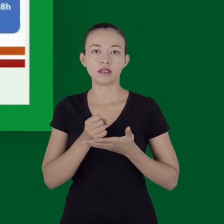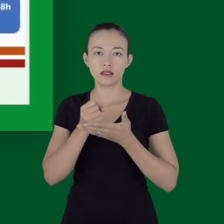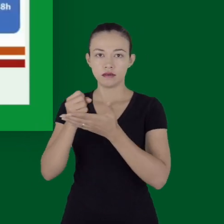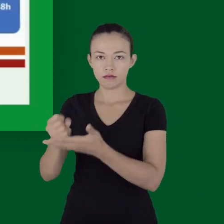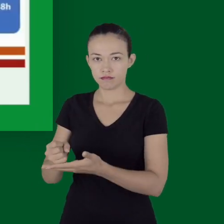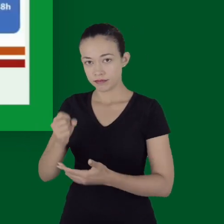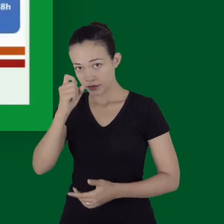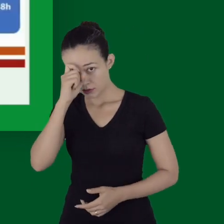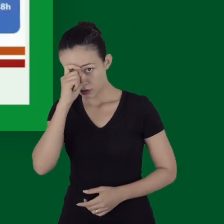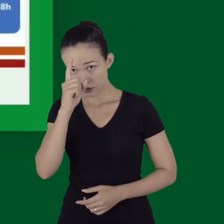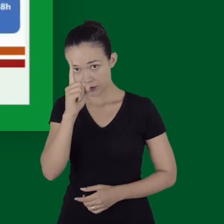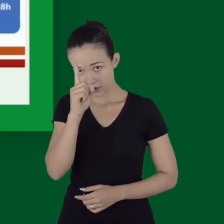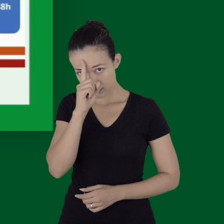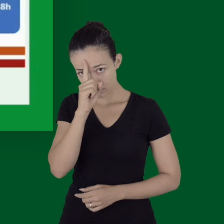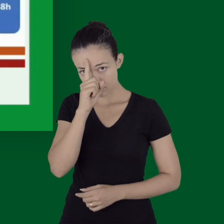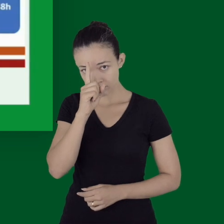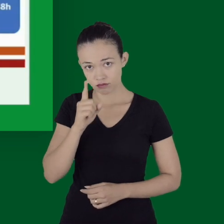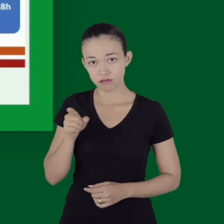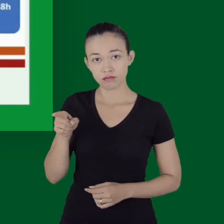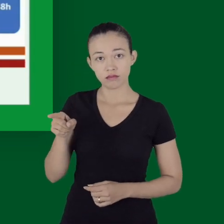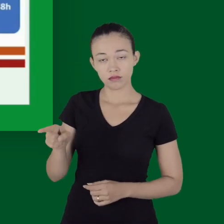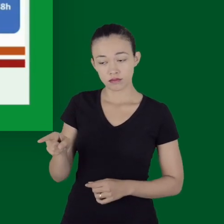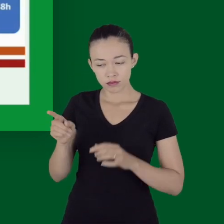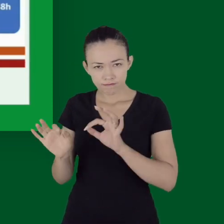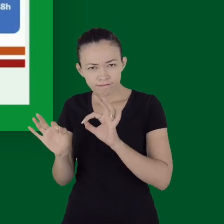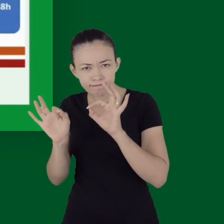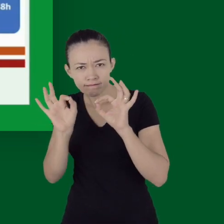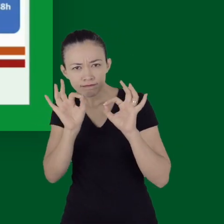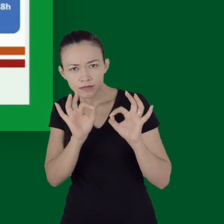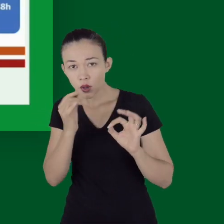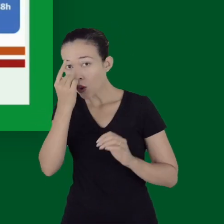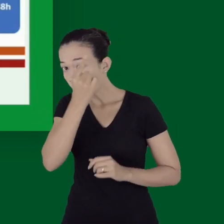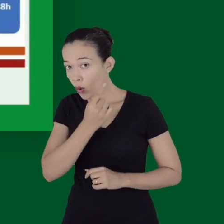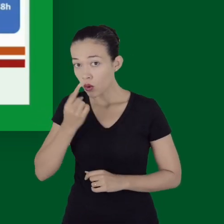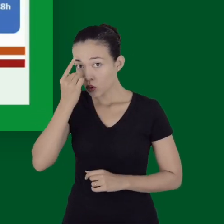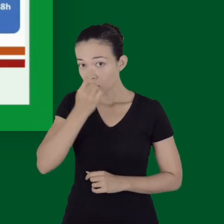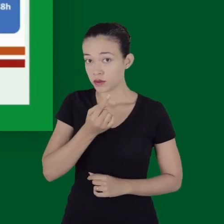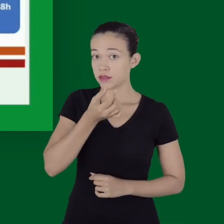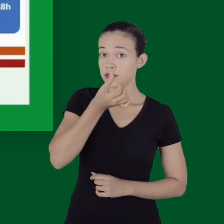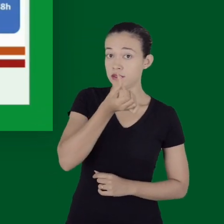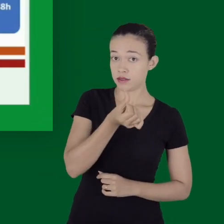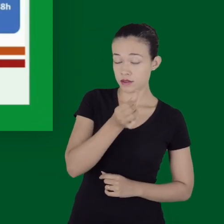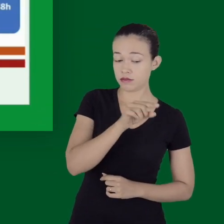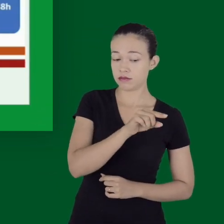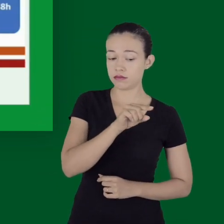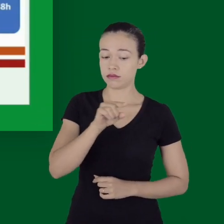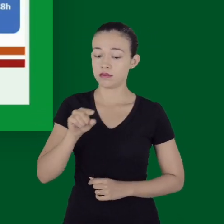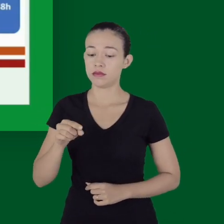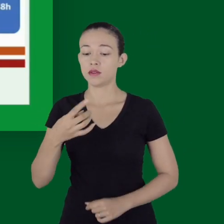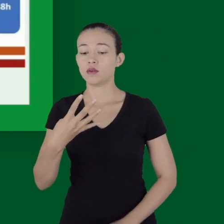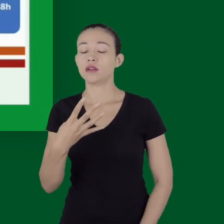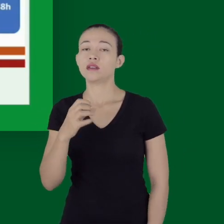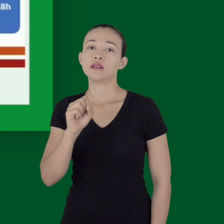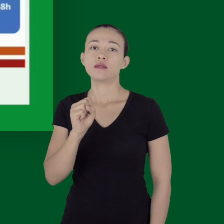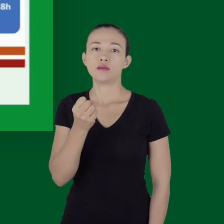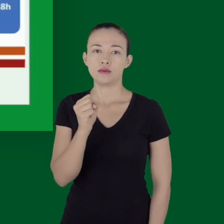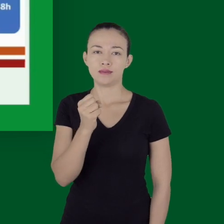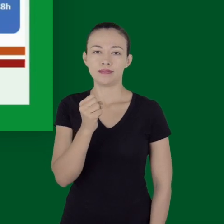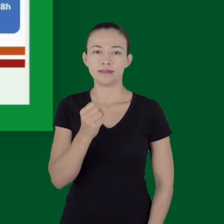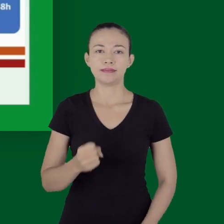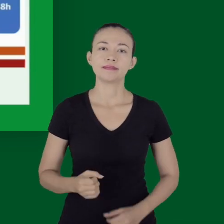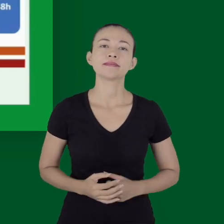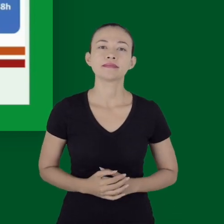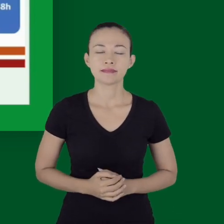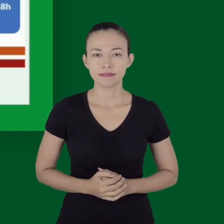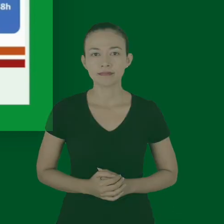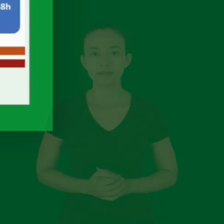observação hospitalar, ali entre 6 e 48 horas, e realização de alguns exames, pelo menos um raio-x de tórax,